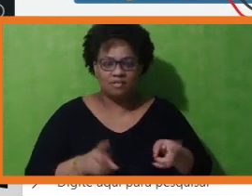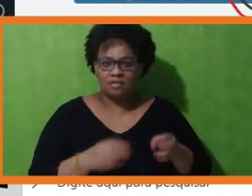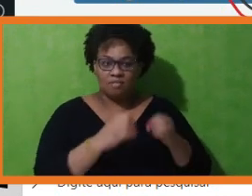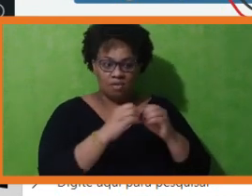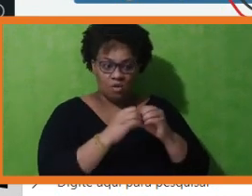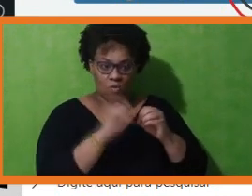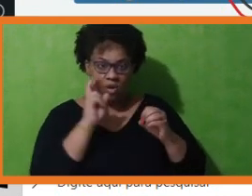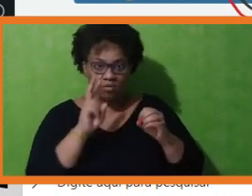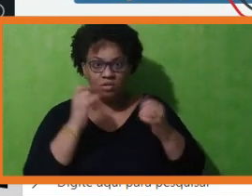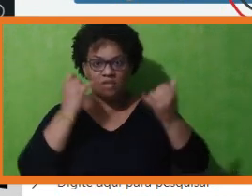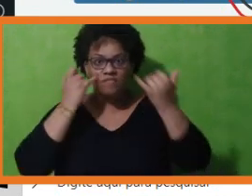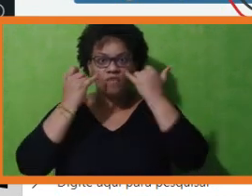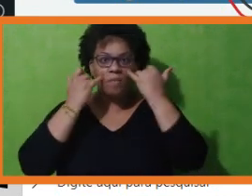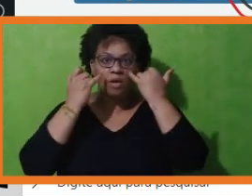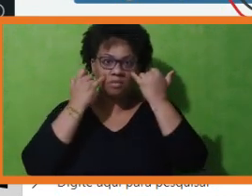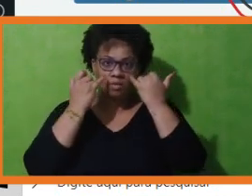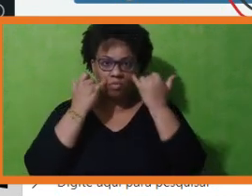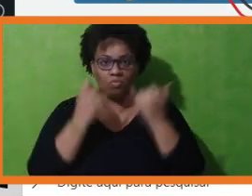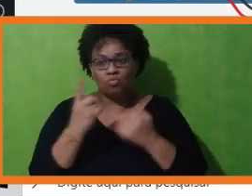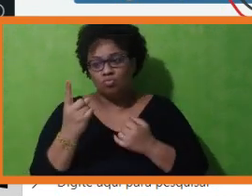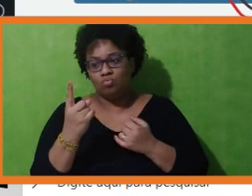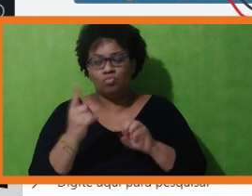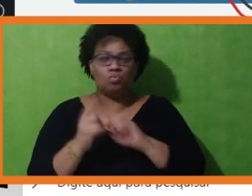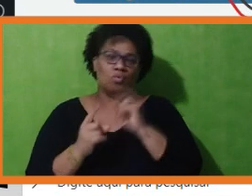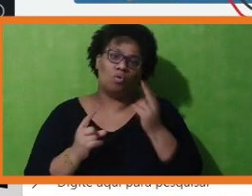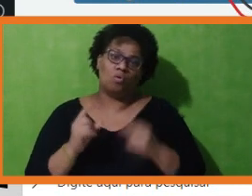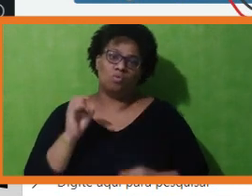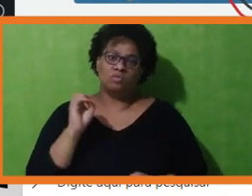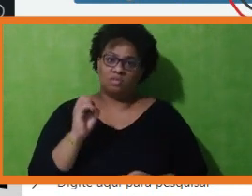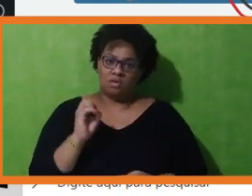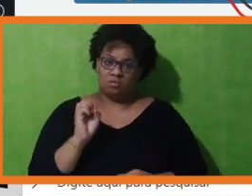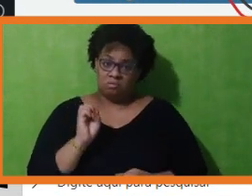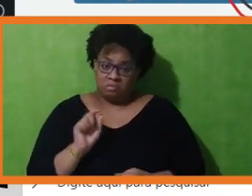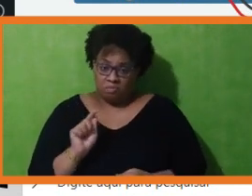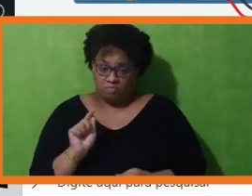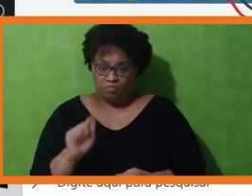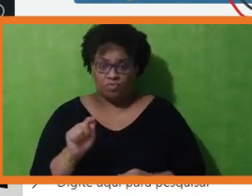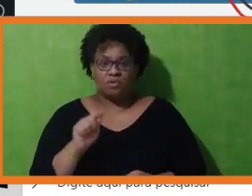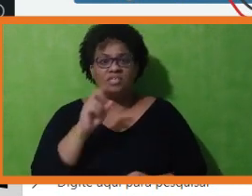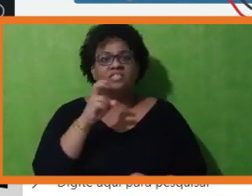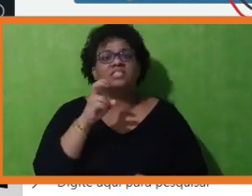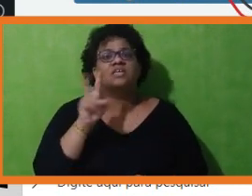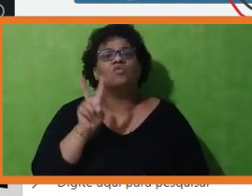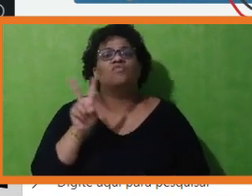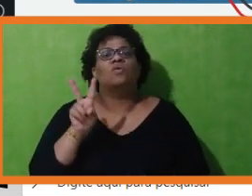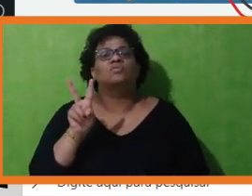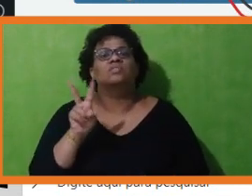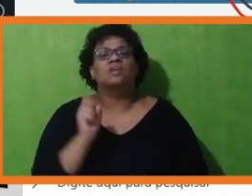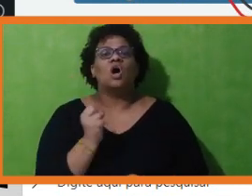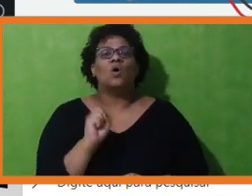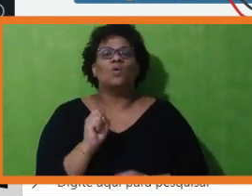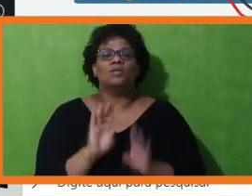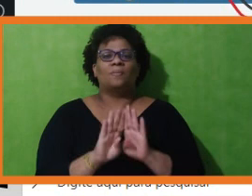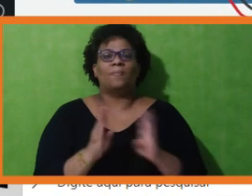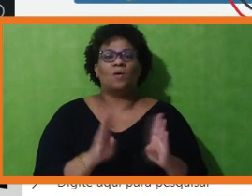assim que o Arduino, as portas digitais, veem as informações, como 1 e como 0. Se eu apertar esse botão, vai 5 volts